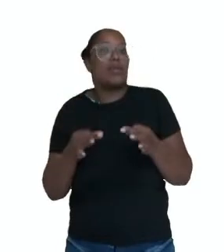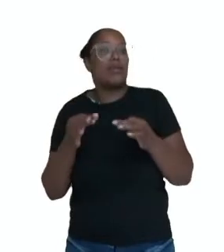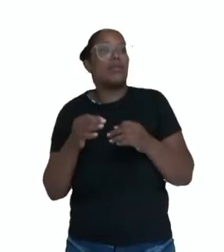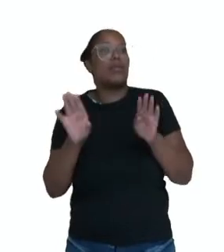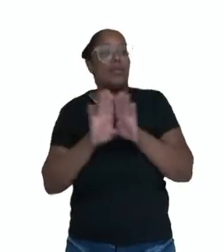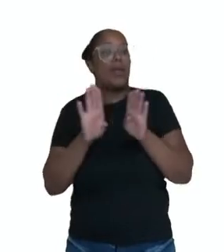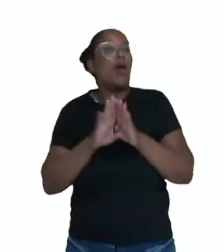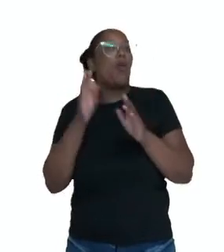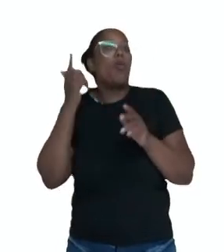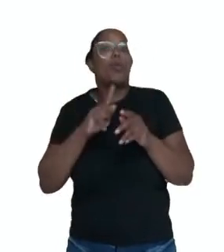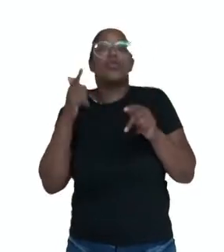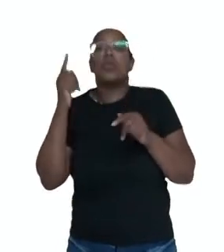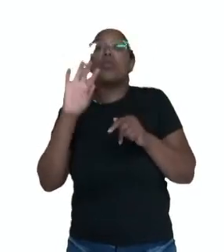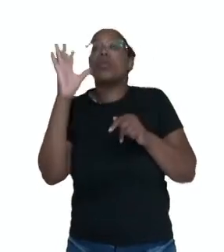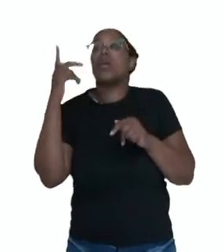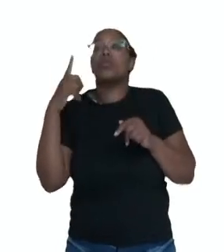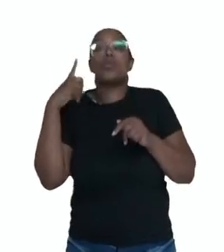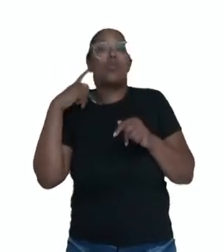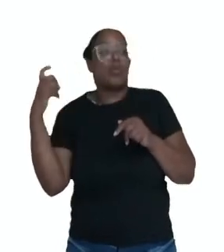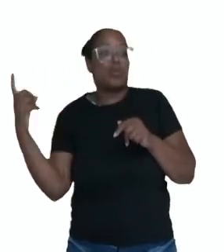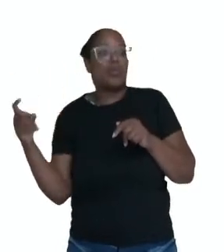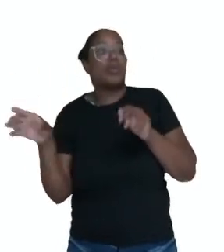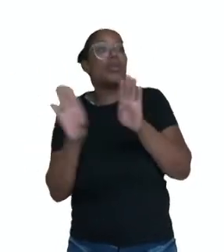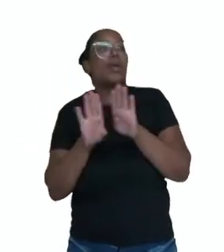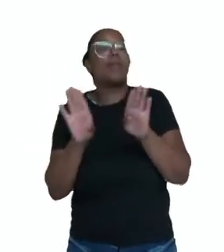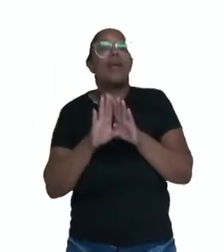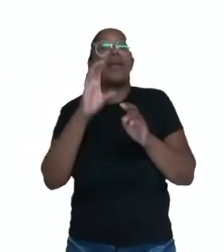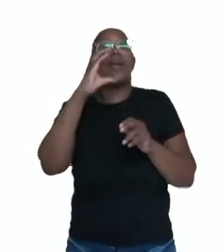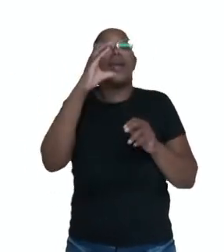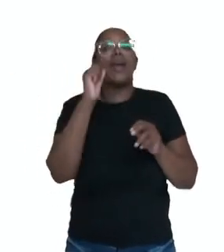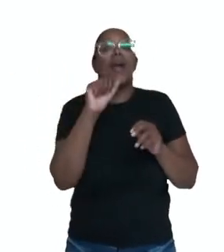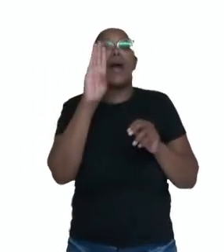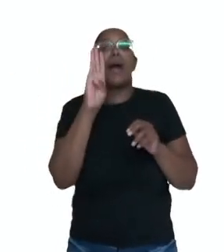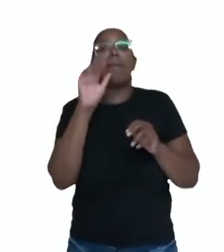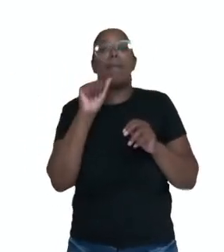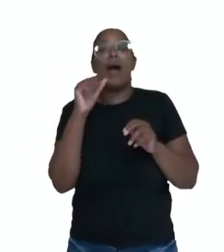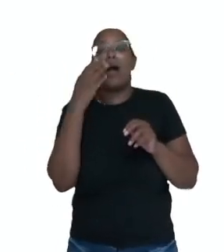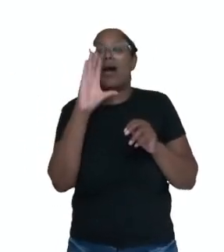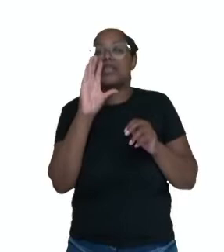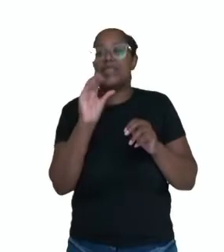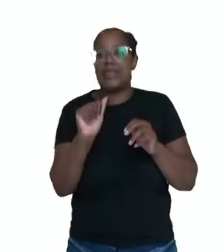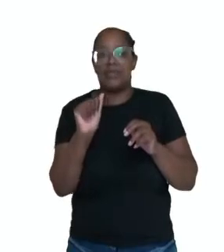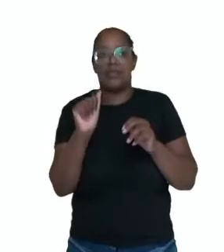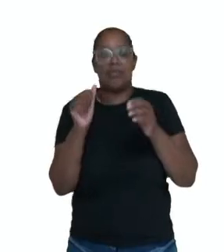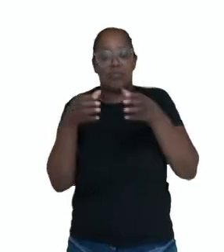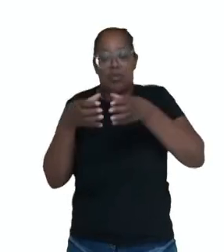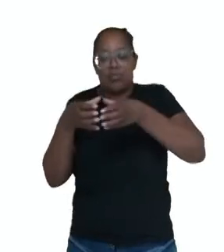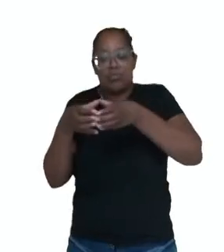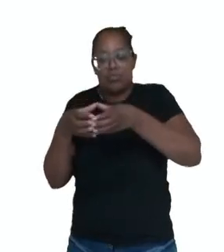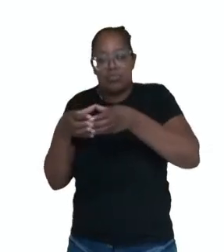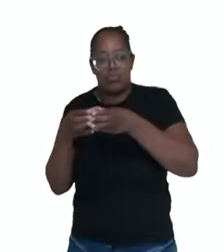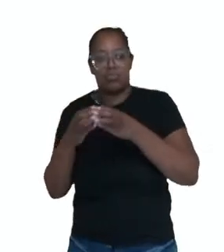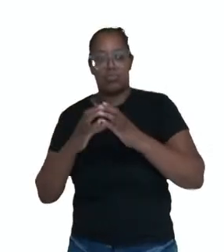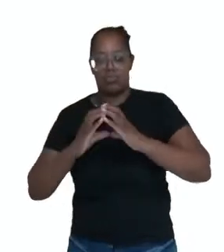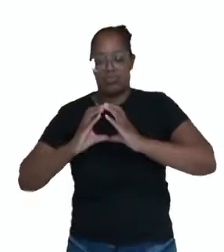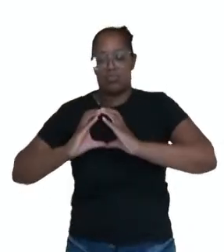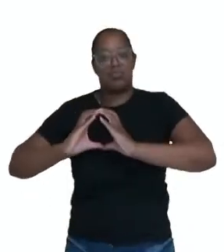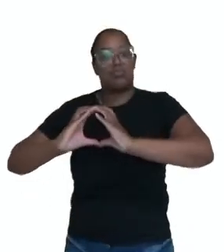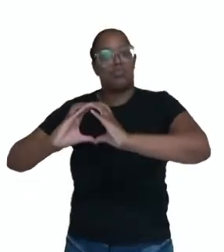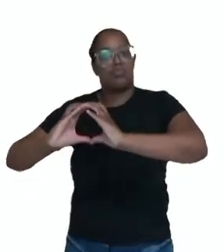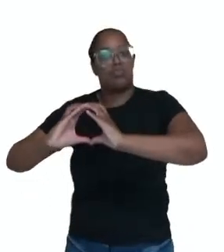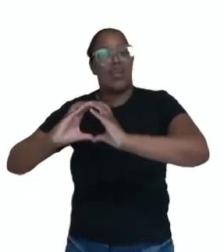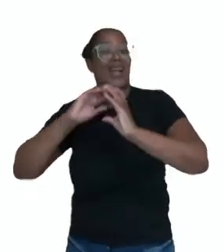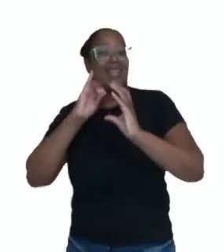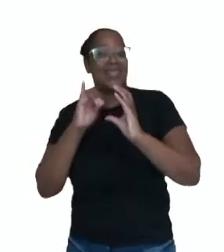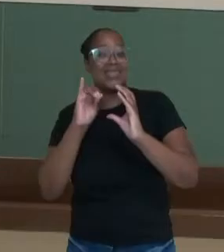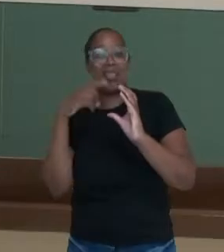som. A cabaça, que fica amarrada à verga e ao arame. Por isso, quando a gente bate